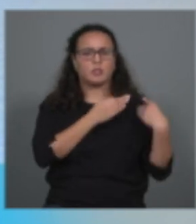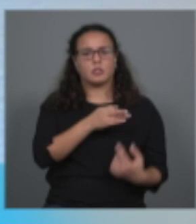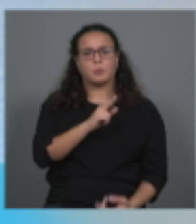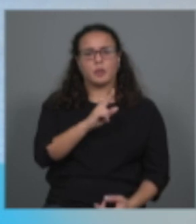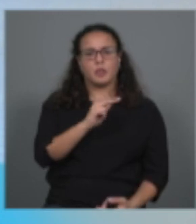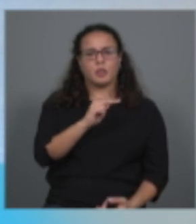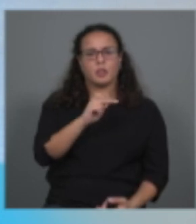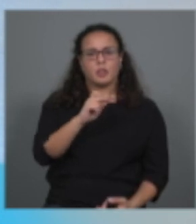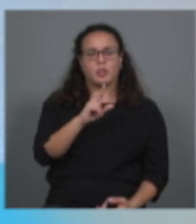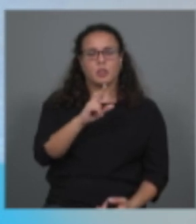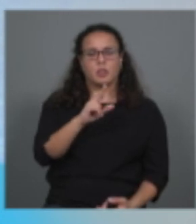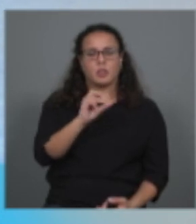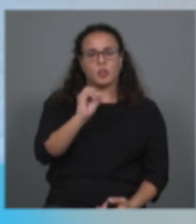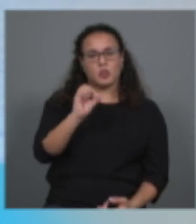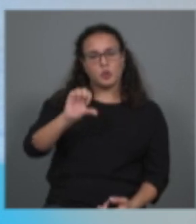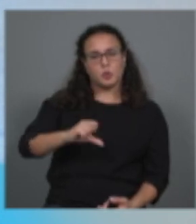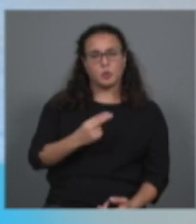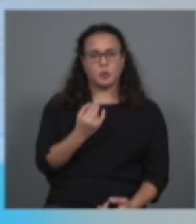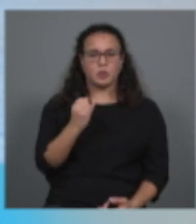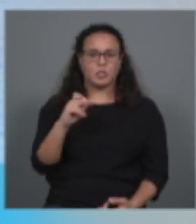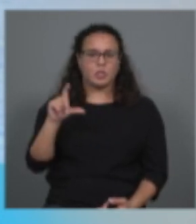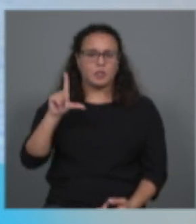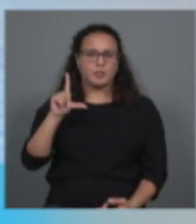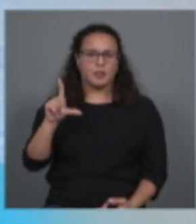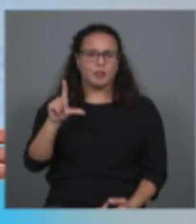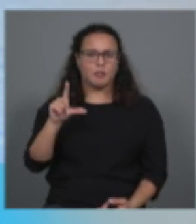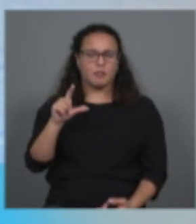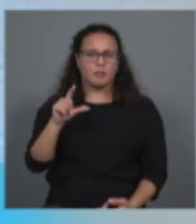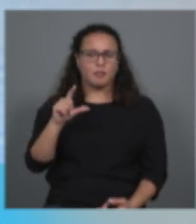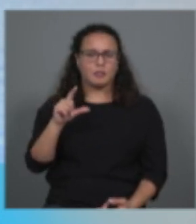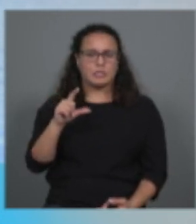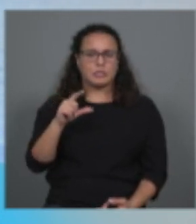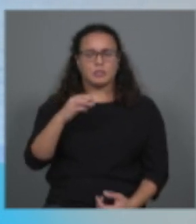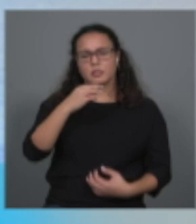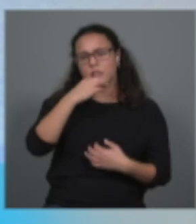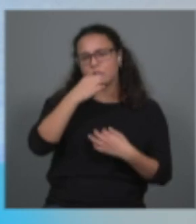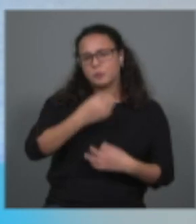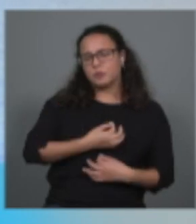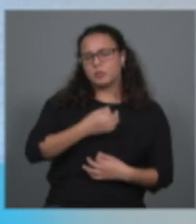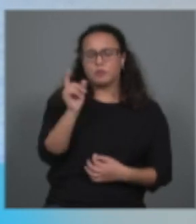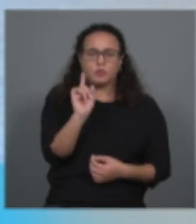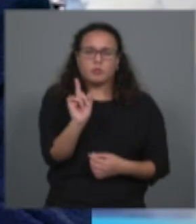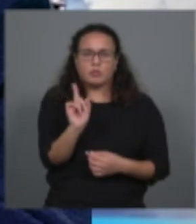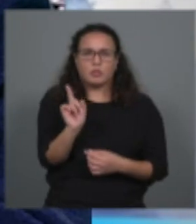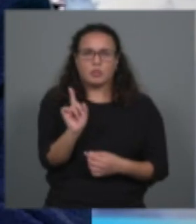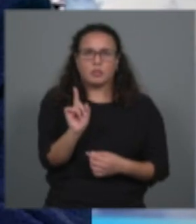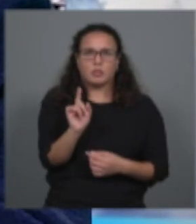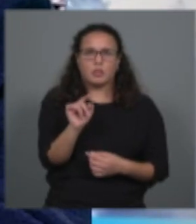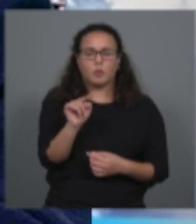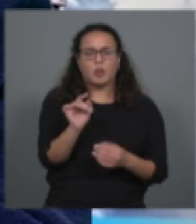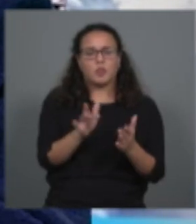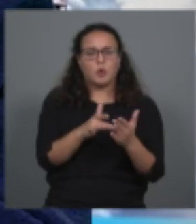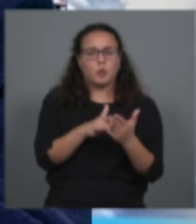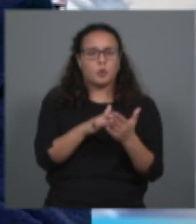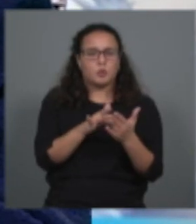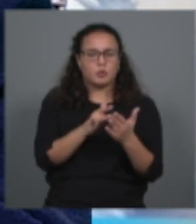paróquia. Ele tinha também esta liberdade pastoral de estar entregue à pregação. Universal, diria eu. Há um livro do Padre Foucault